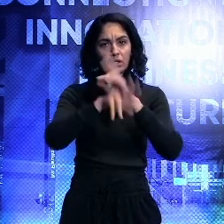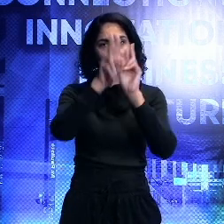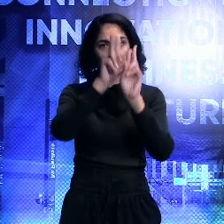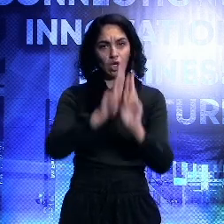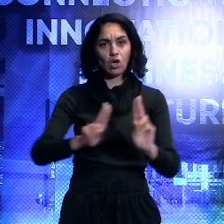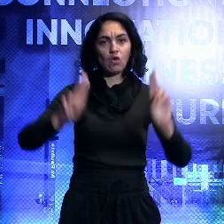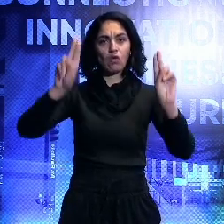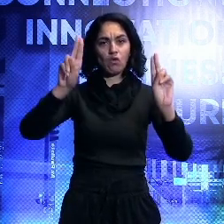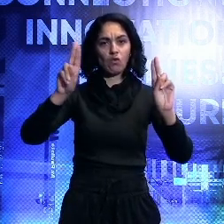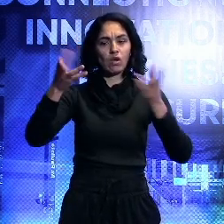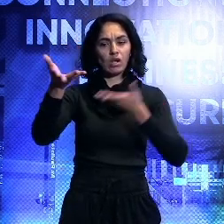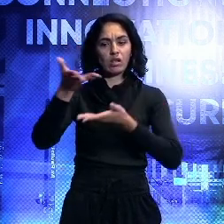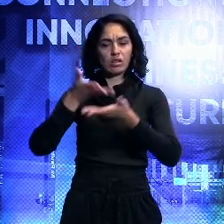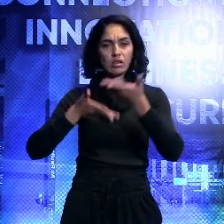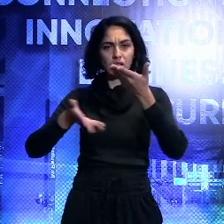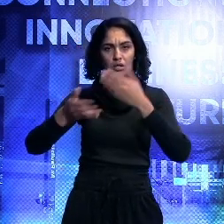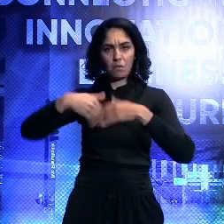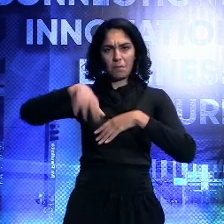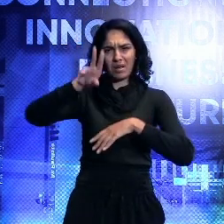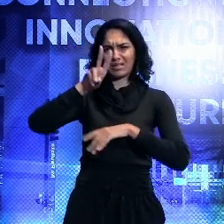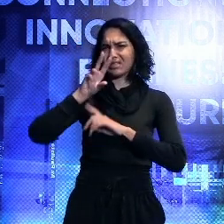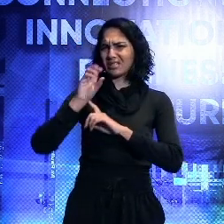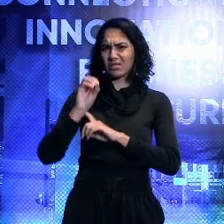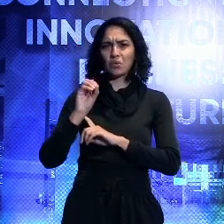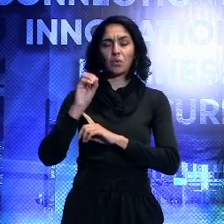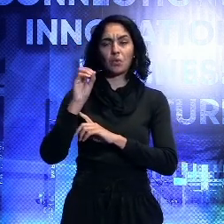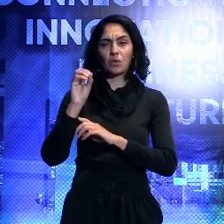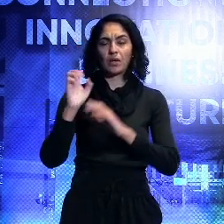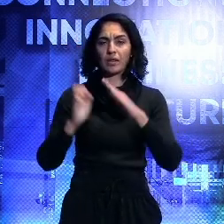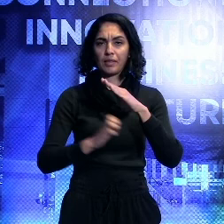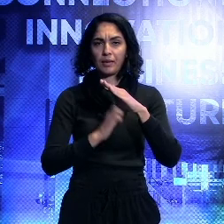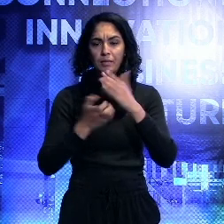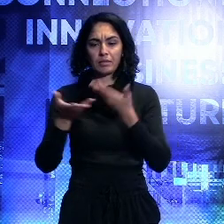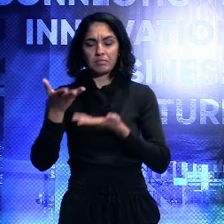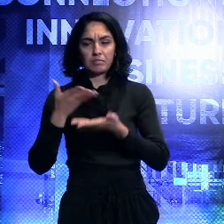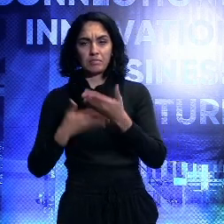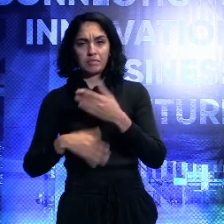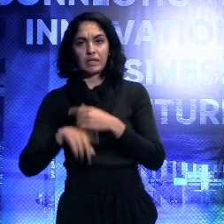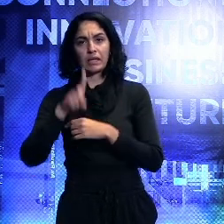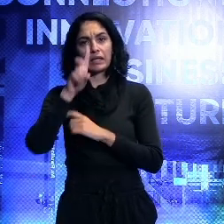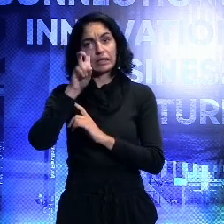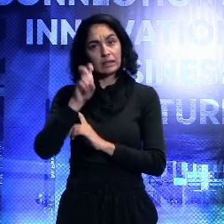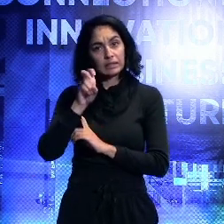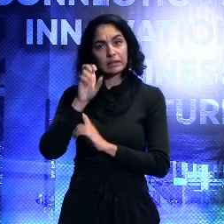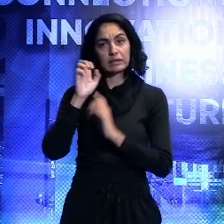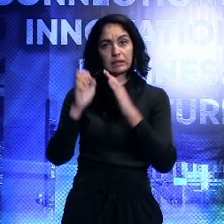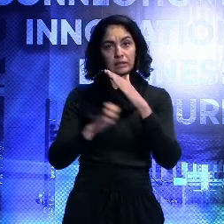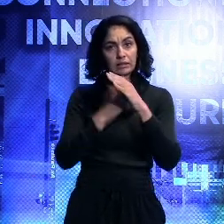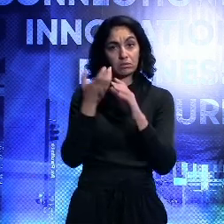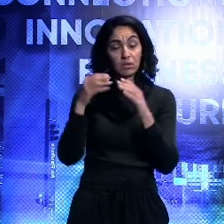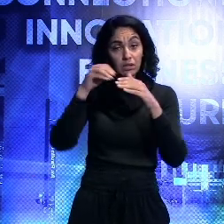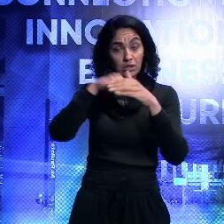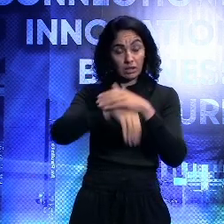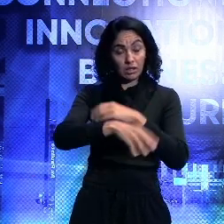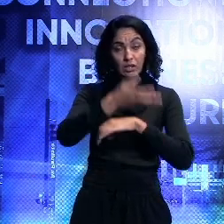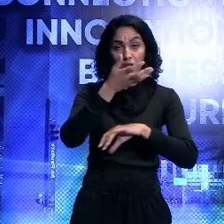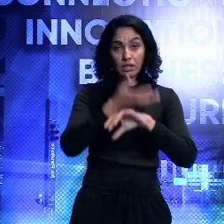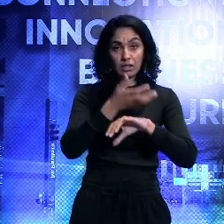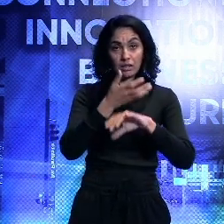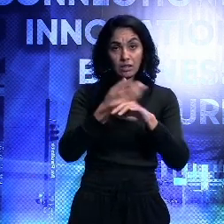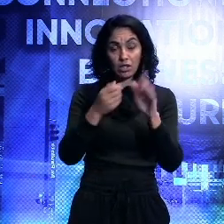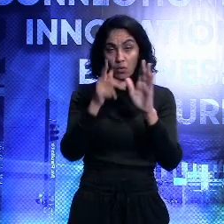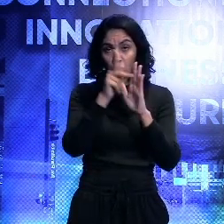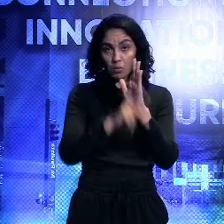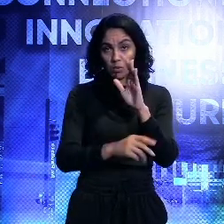gente atendeu mais de 50 empresas, né, interagindo com o laboratório, pelo menos 15 delas dentro da disciplina de projeto de inovação digital, que é dada